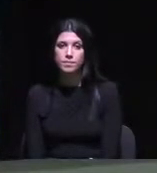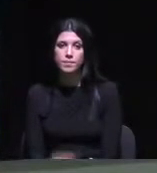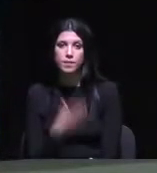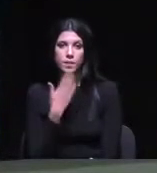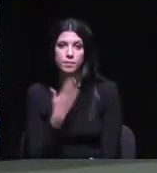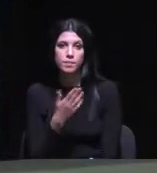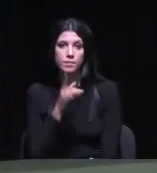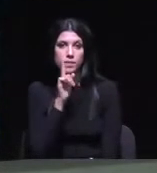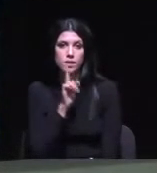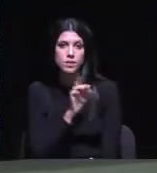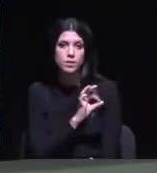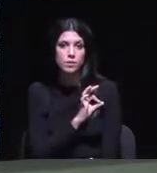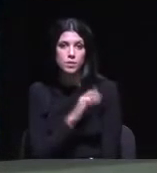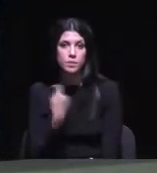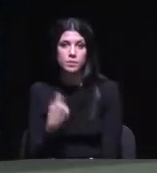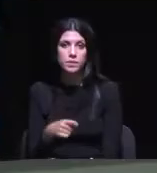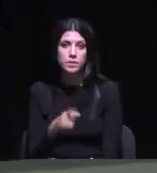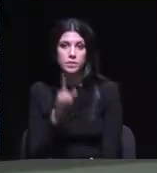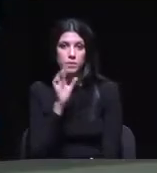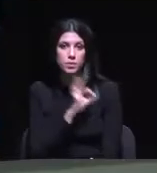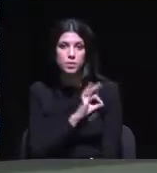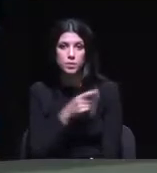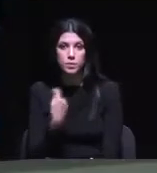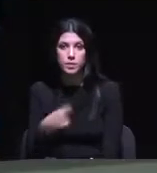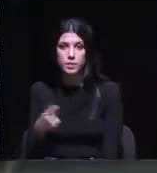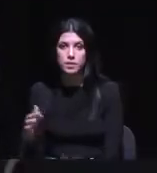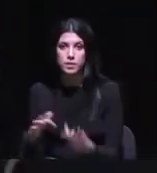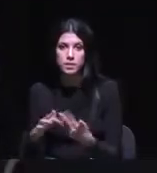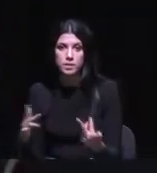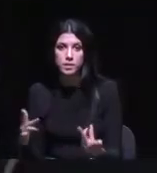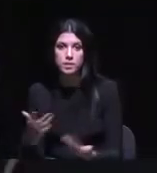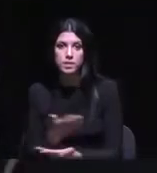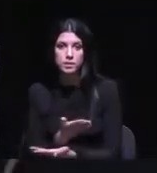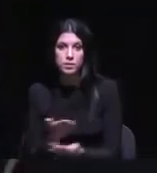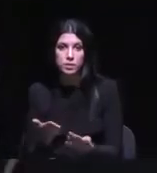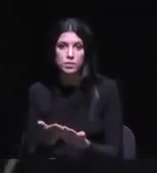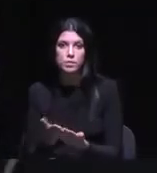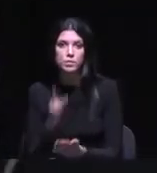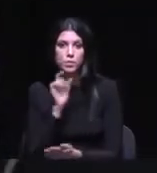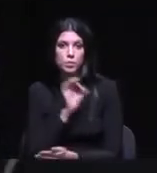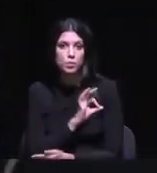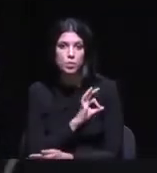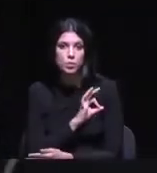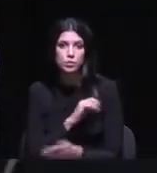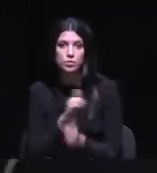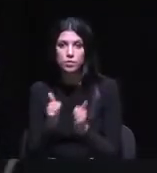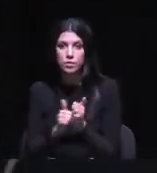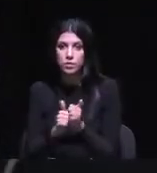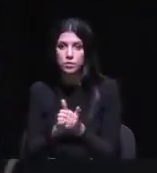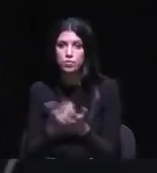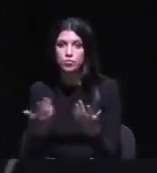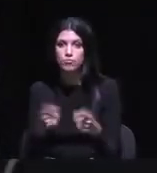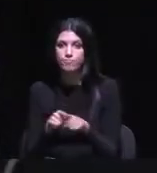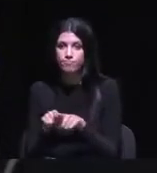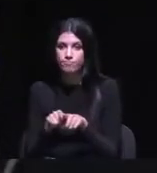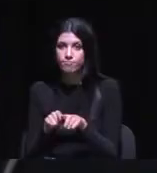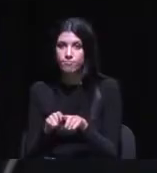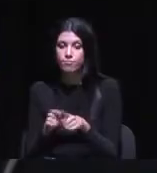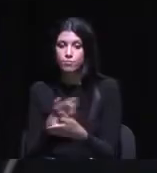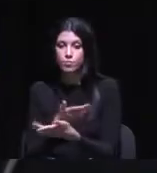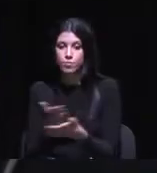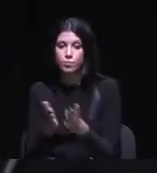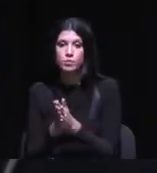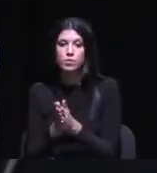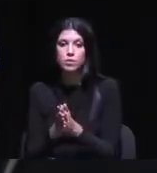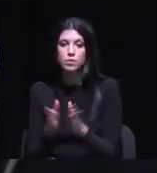Muito obrigada, Sr. Presidente, Sr. Presidente da Câmara, Srs. Vereadores e Srs. Deputados. Sr. Presidente, o Partido Ecologista Os